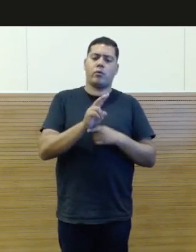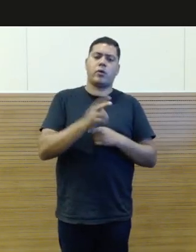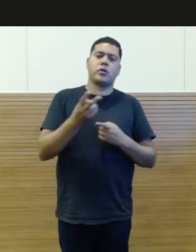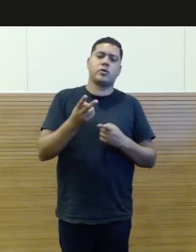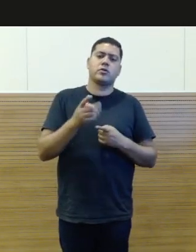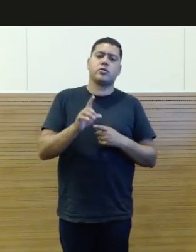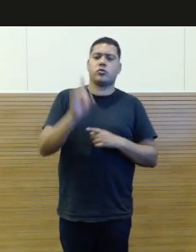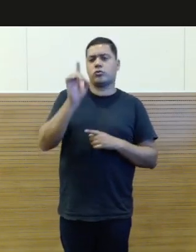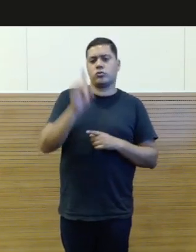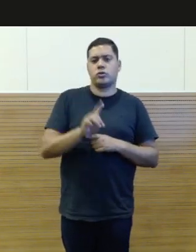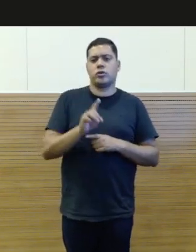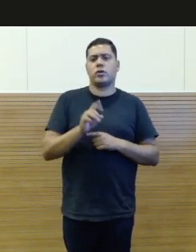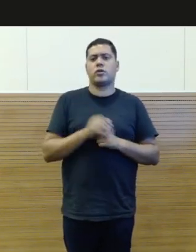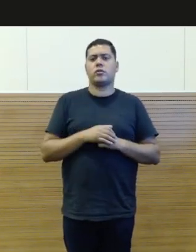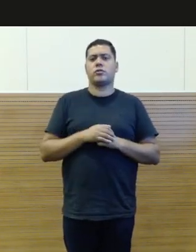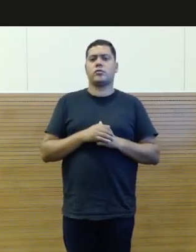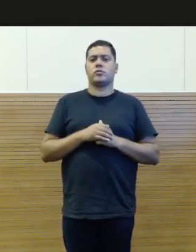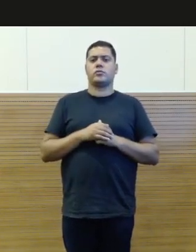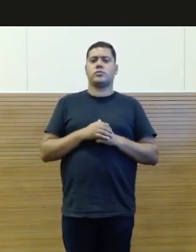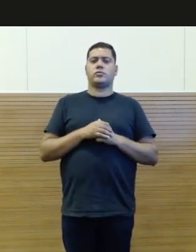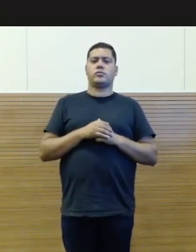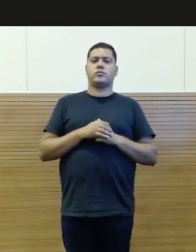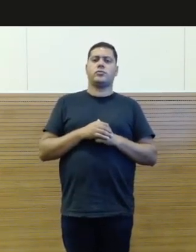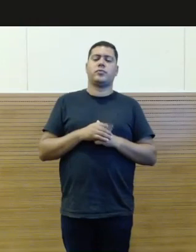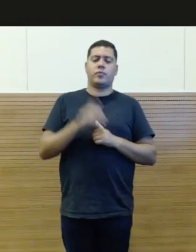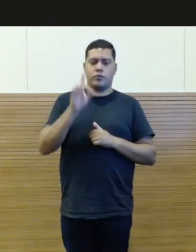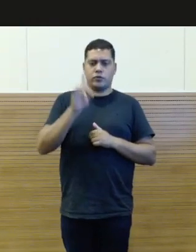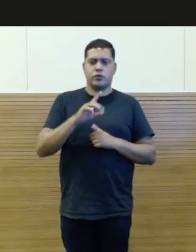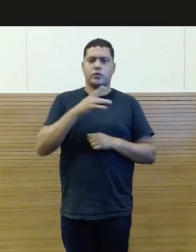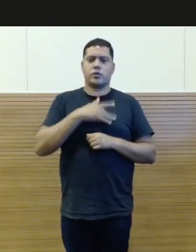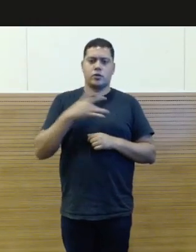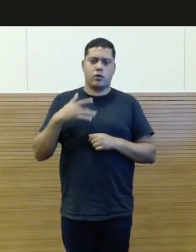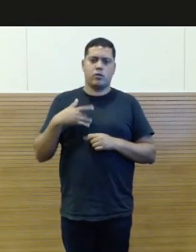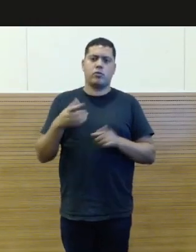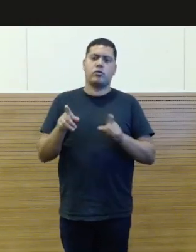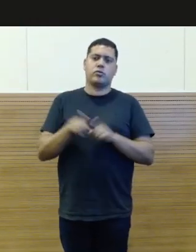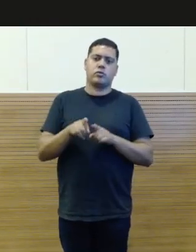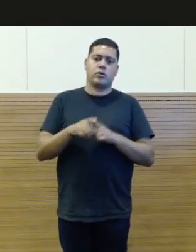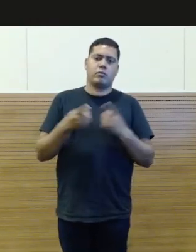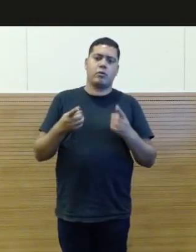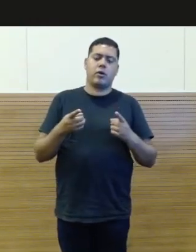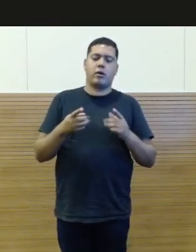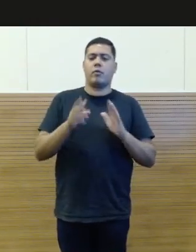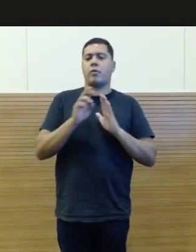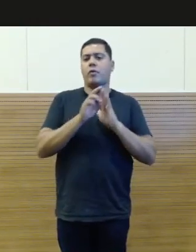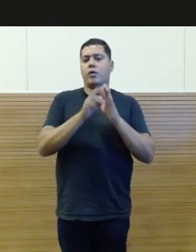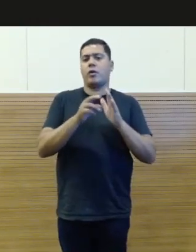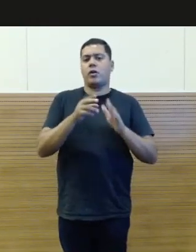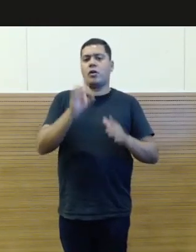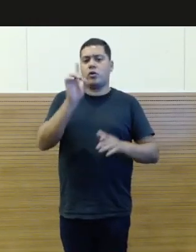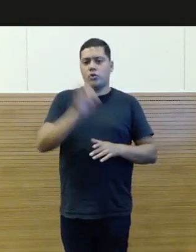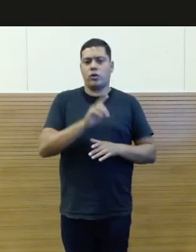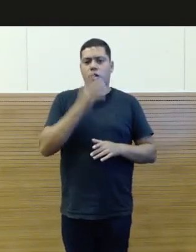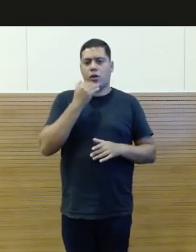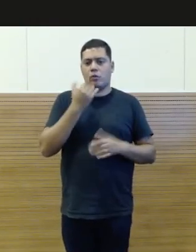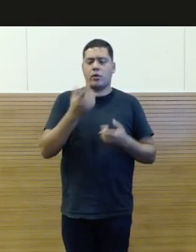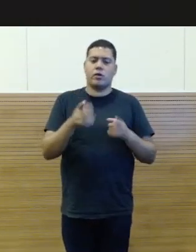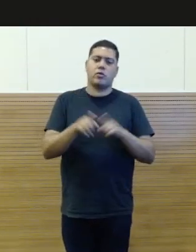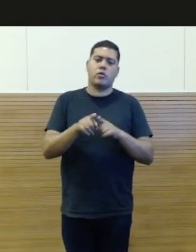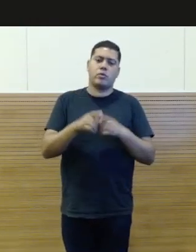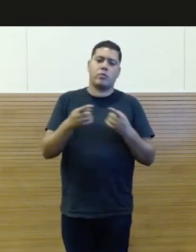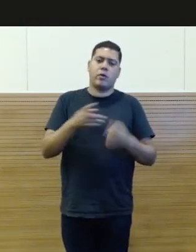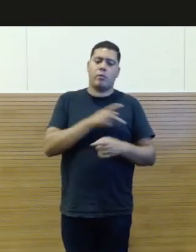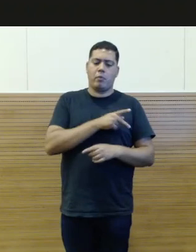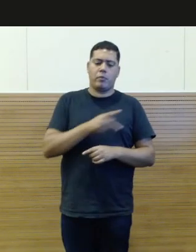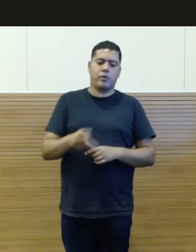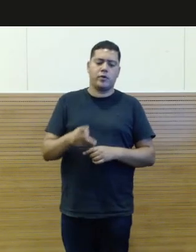do direito à saúde, que foi respaldada pelo relator especial do direito à alimentação e pela